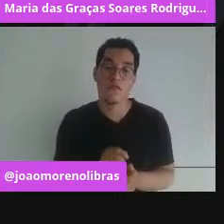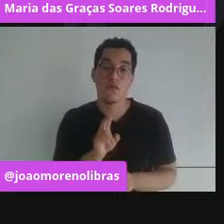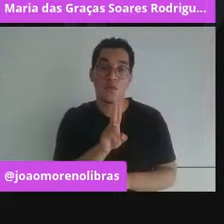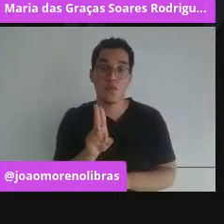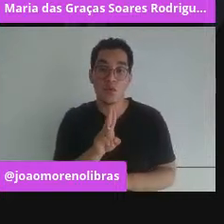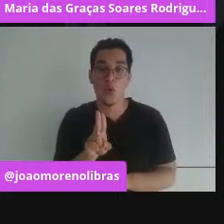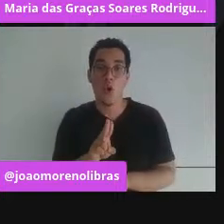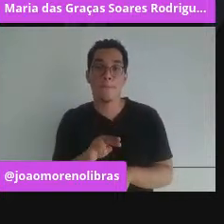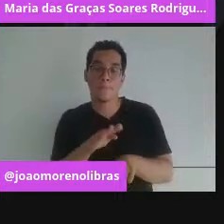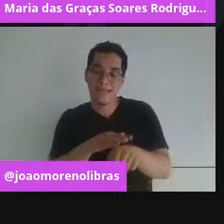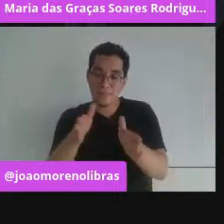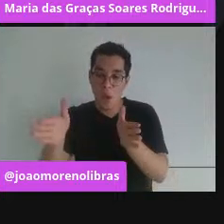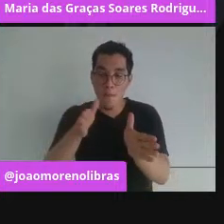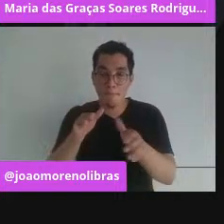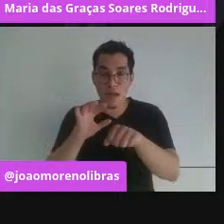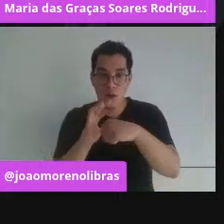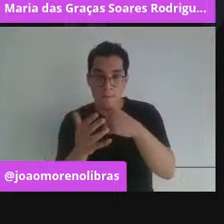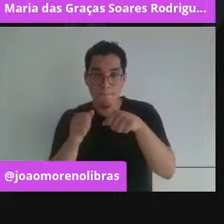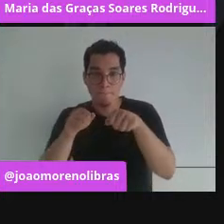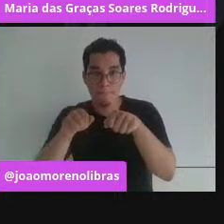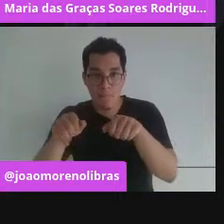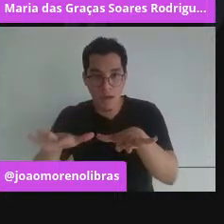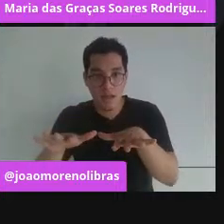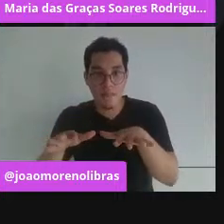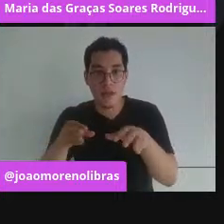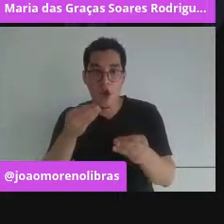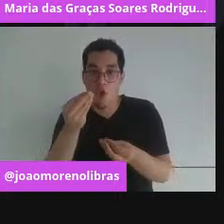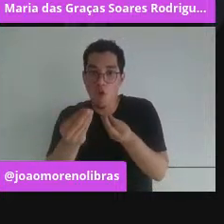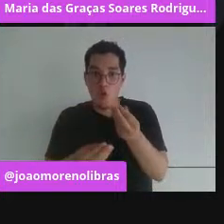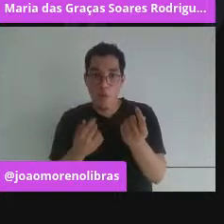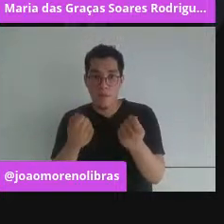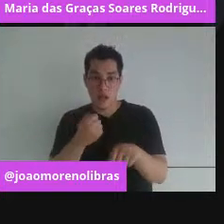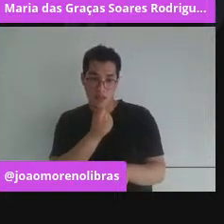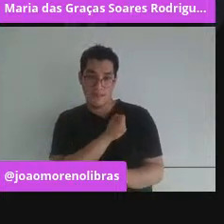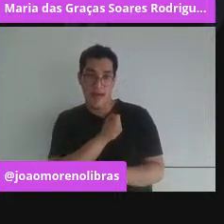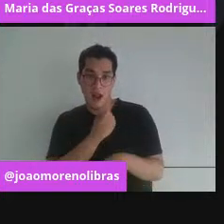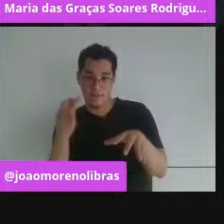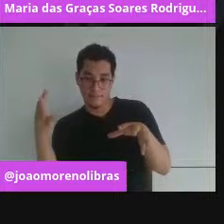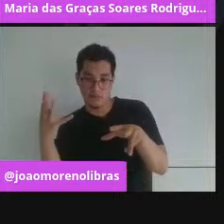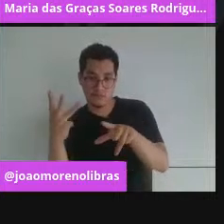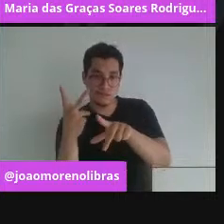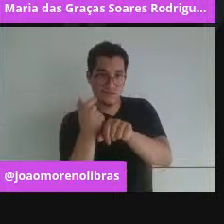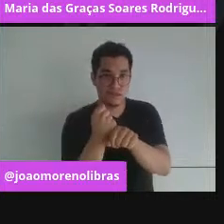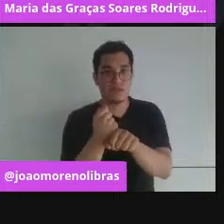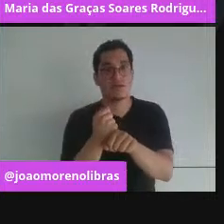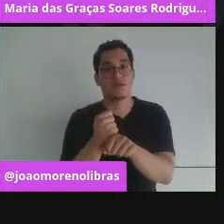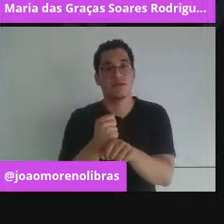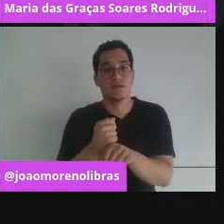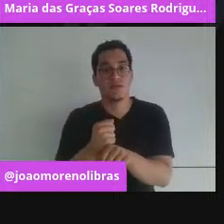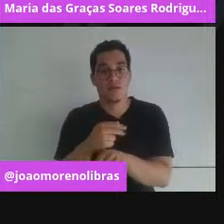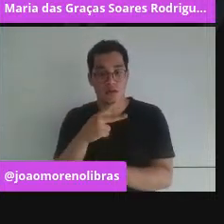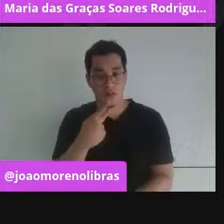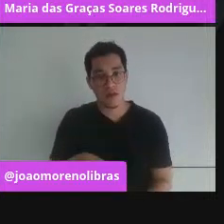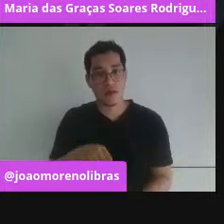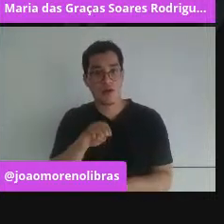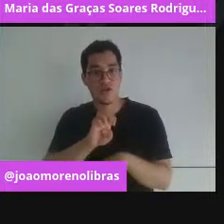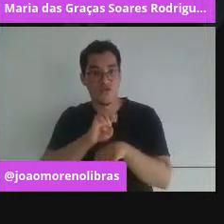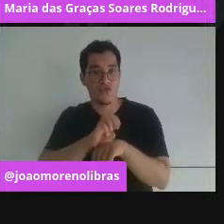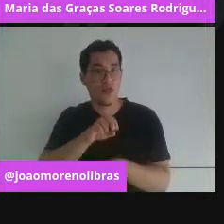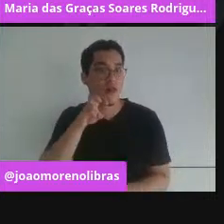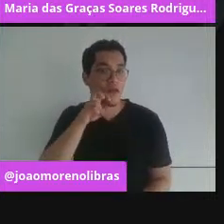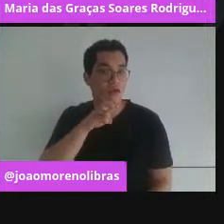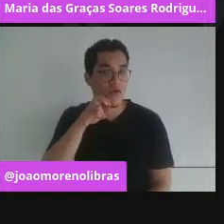Observatório das Metrópoles, Núcleo Natal. Ressalto que nem todos os capítulos apresentam formalmente uma